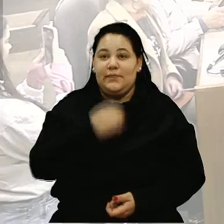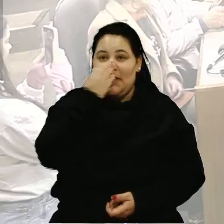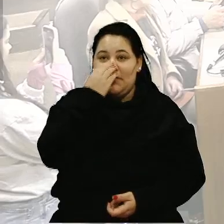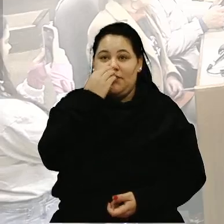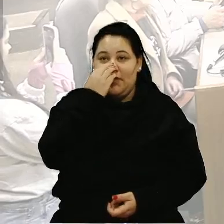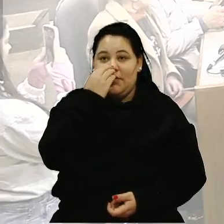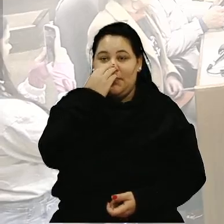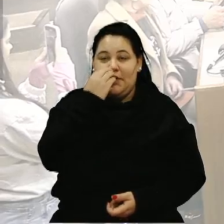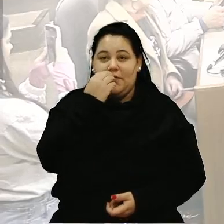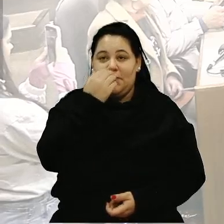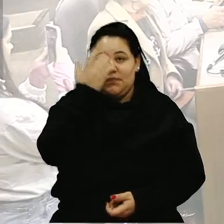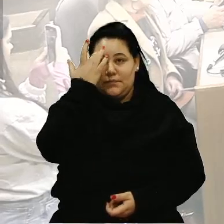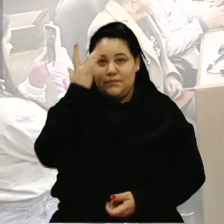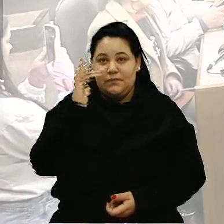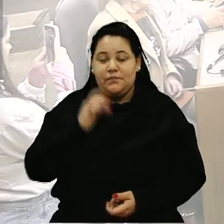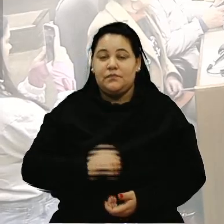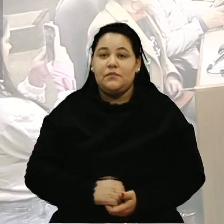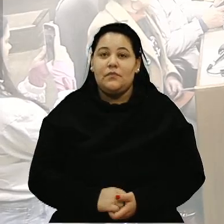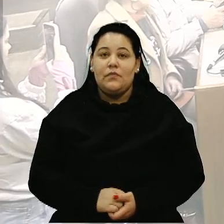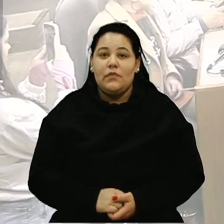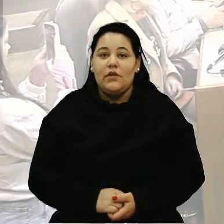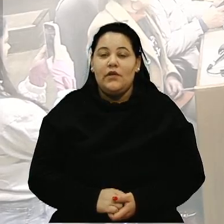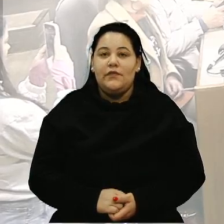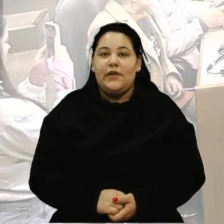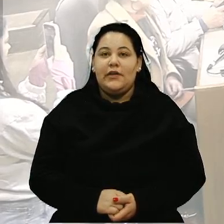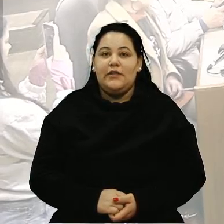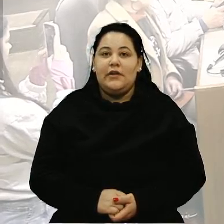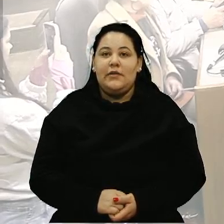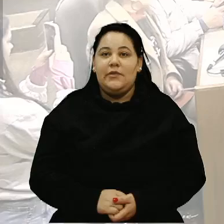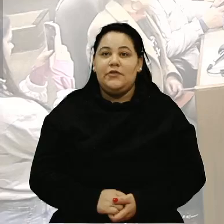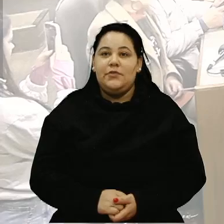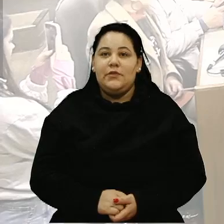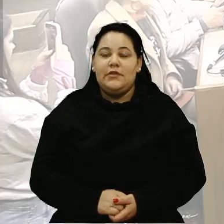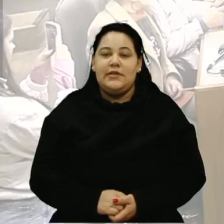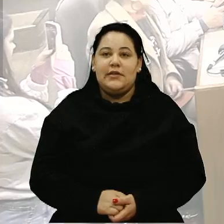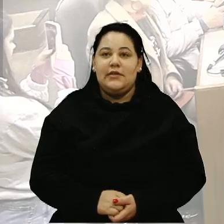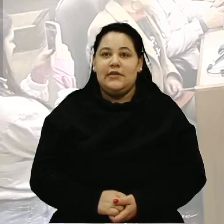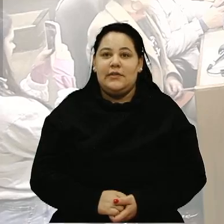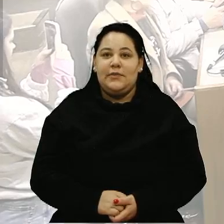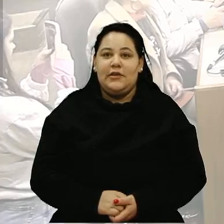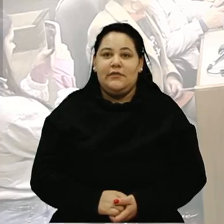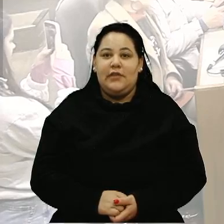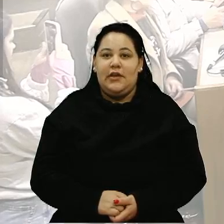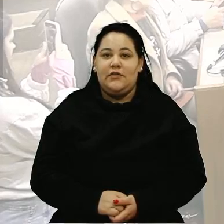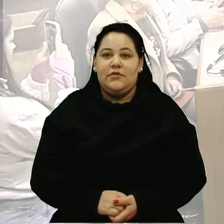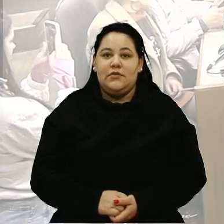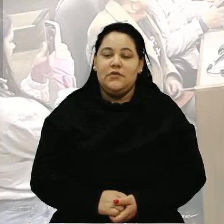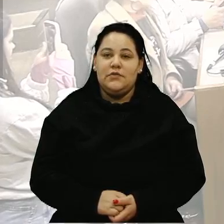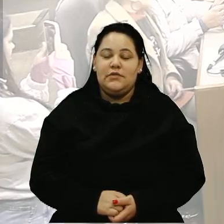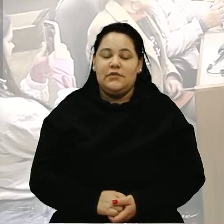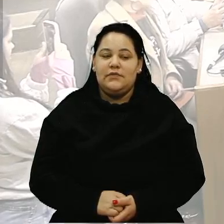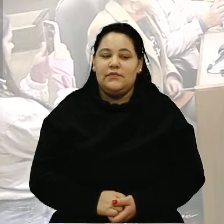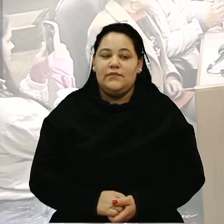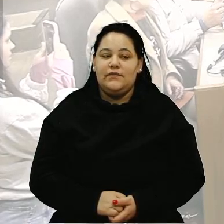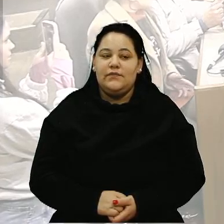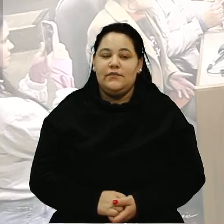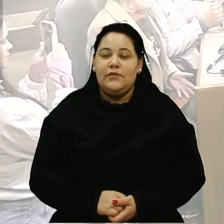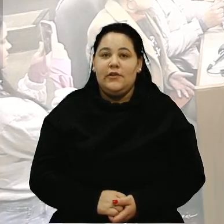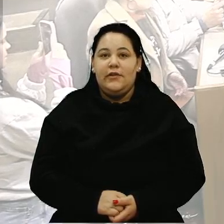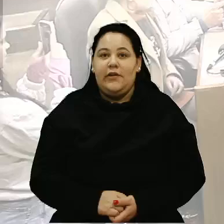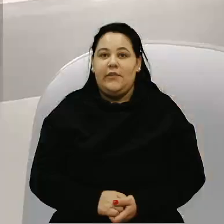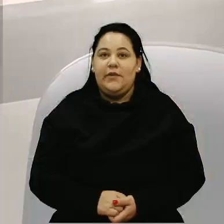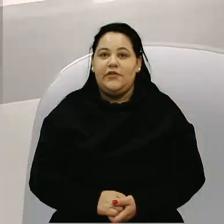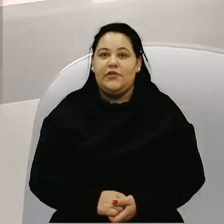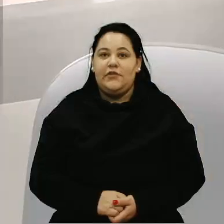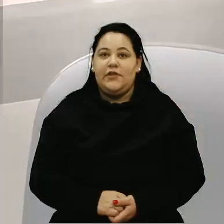de setembro de 2018, eu tive um AVC. A minha sequela, graças a Deus, é